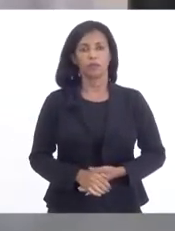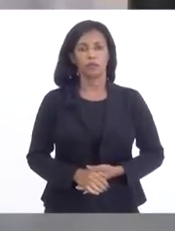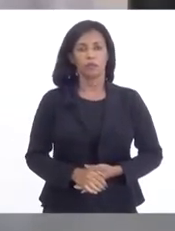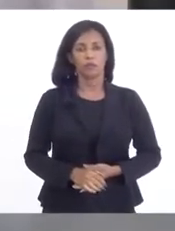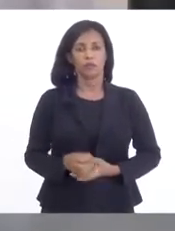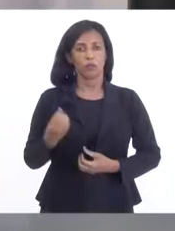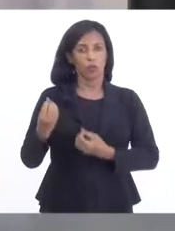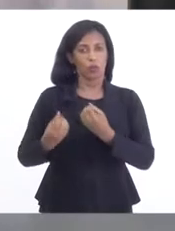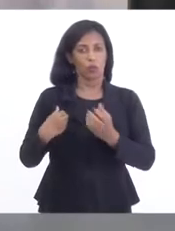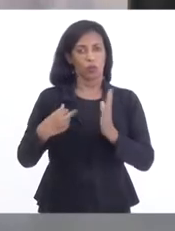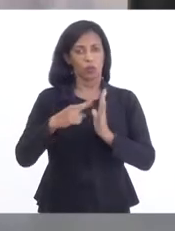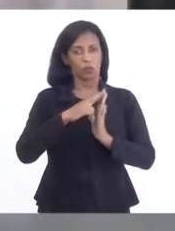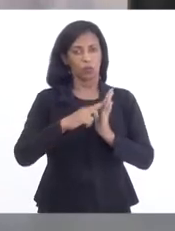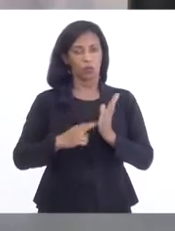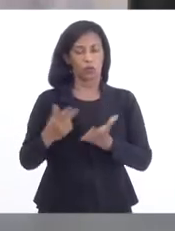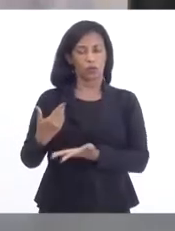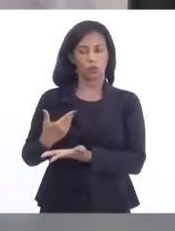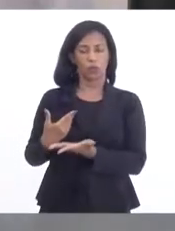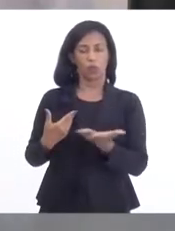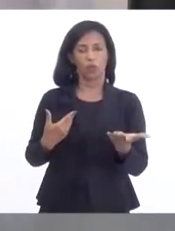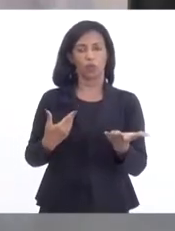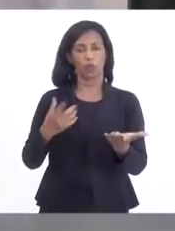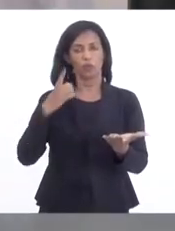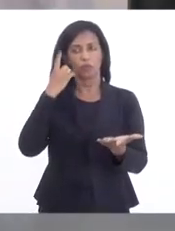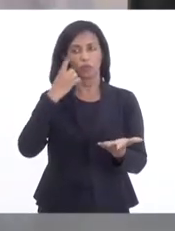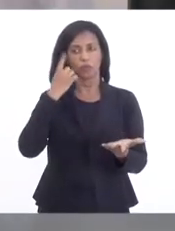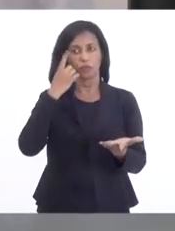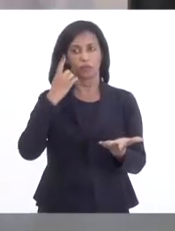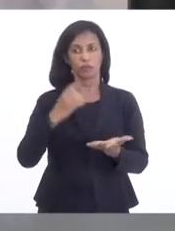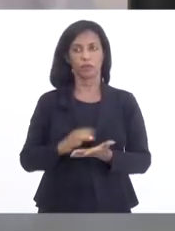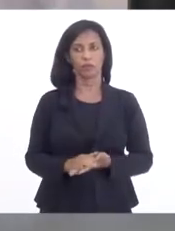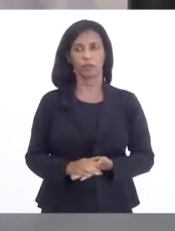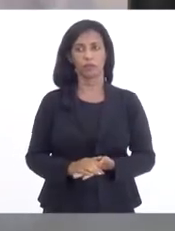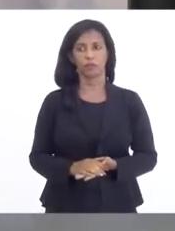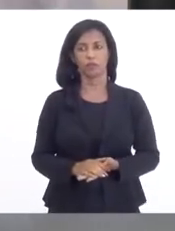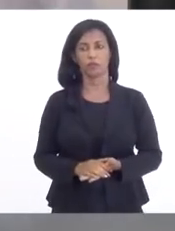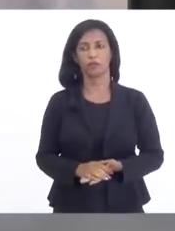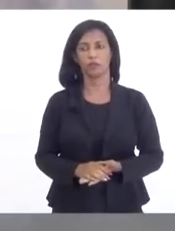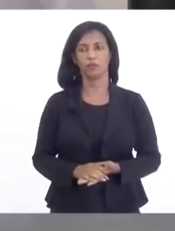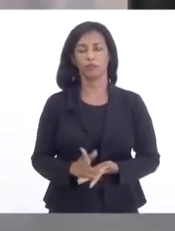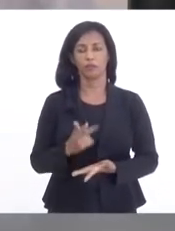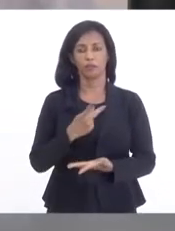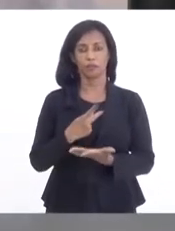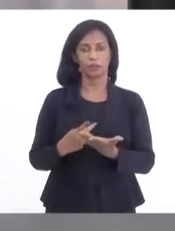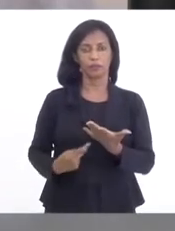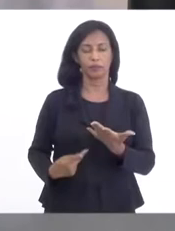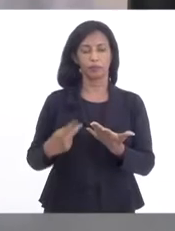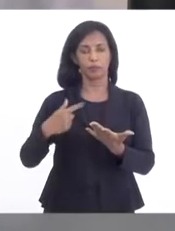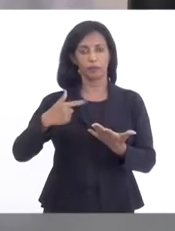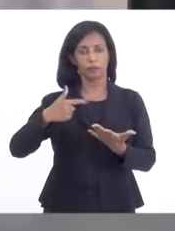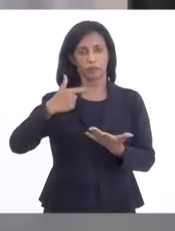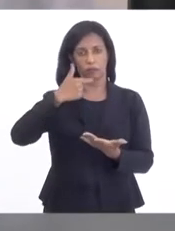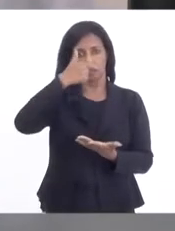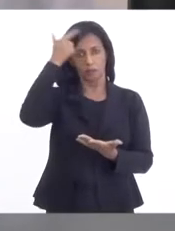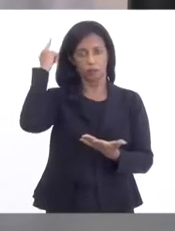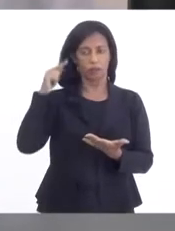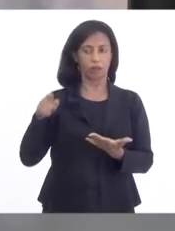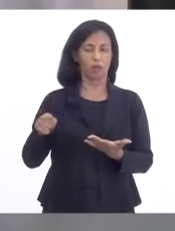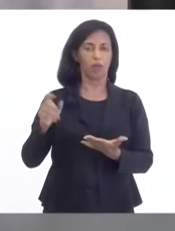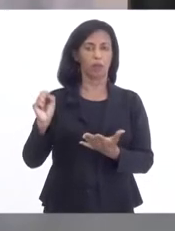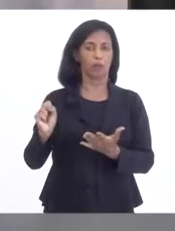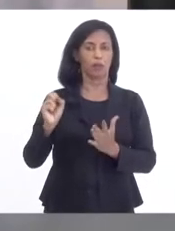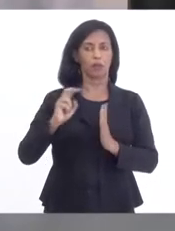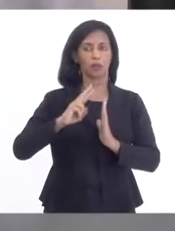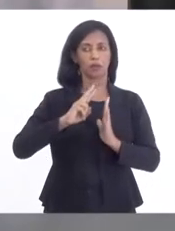Como eu sou relator, vou passar a palavra agora para o deputado. Vou passar a presidência para o deputado Luiz Paulo, para que ele possa.